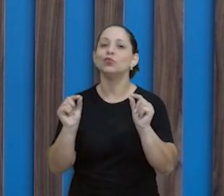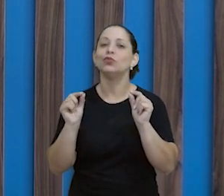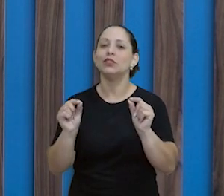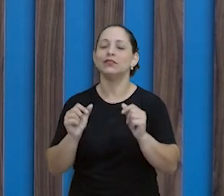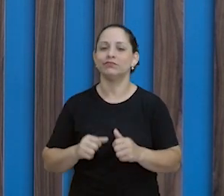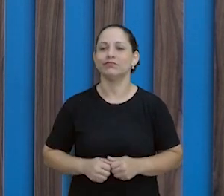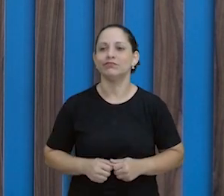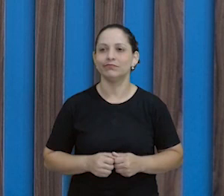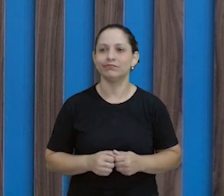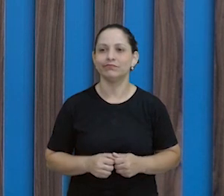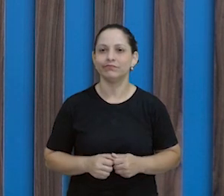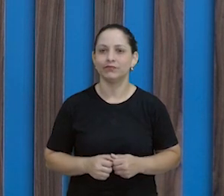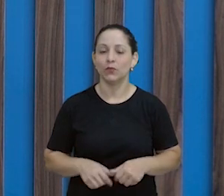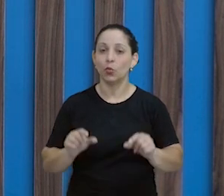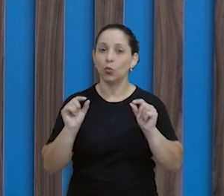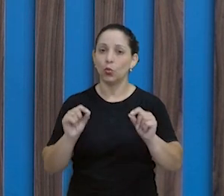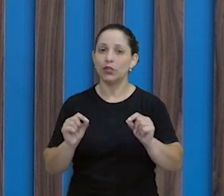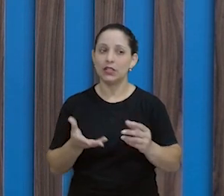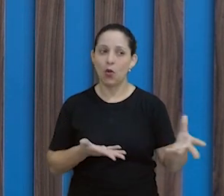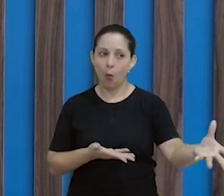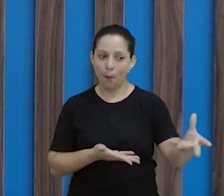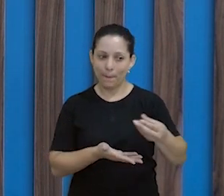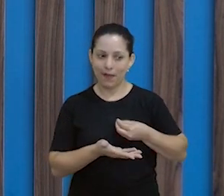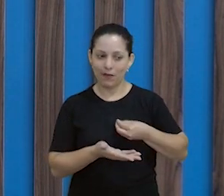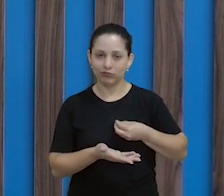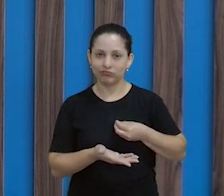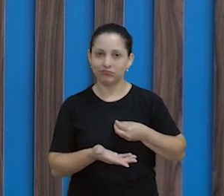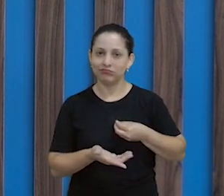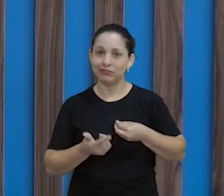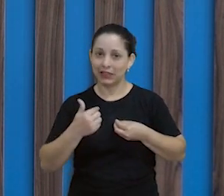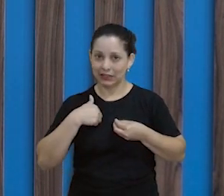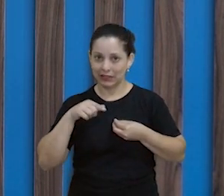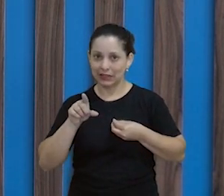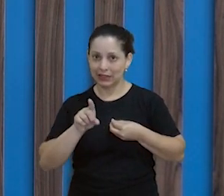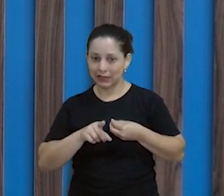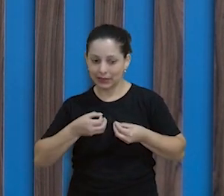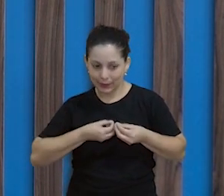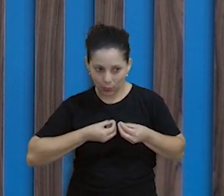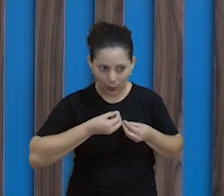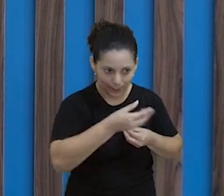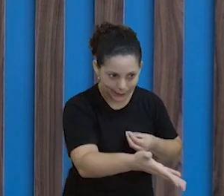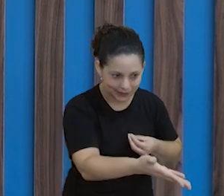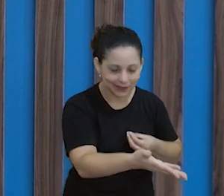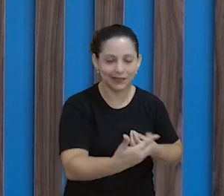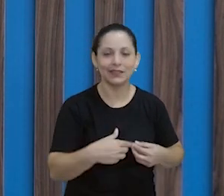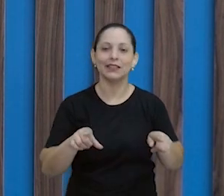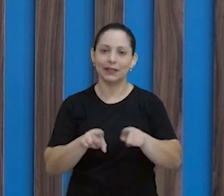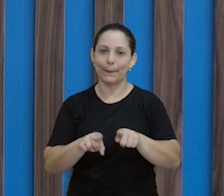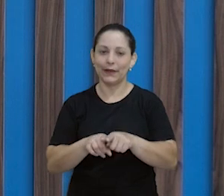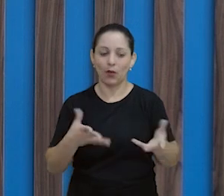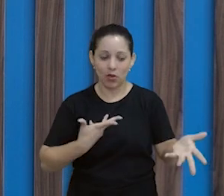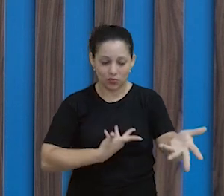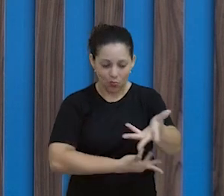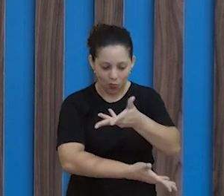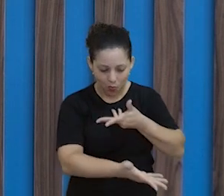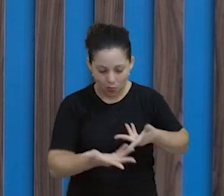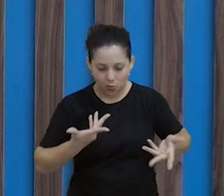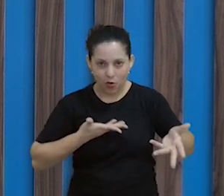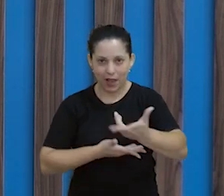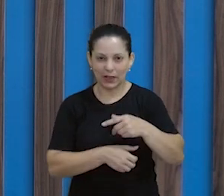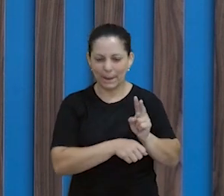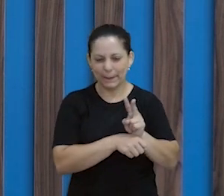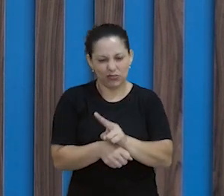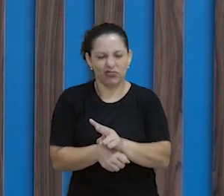o que eu pego emprestado é o que eu empresto também. Por isso que diz compartilhar. Por isso que a palavra empréstimo não cai bem não, né,